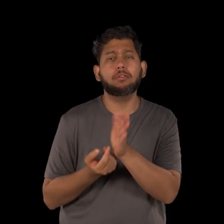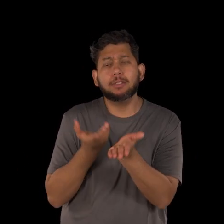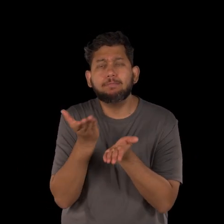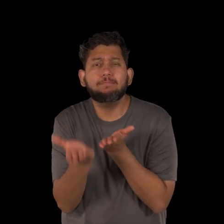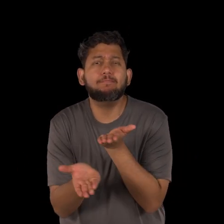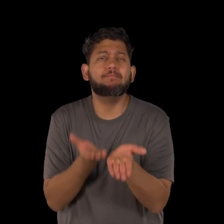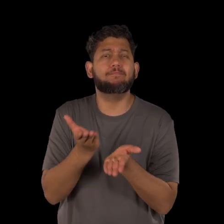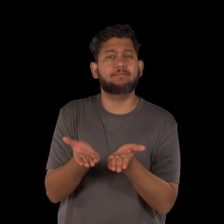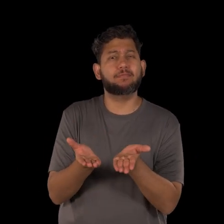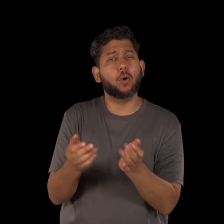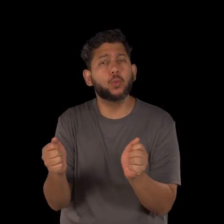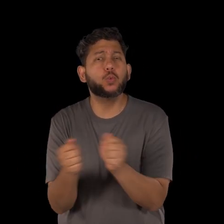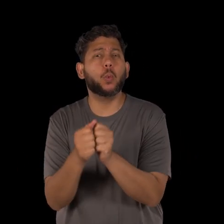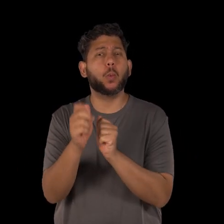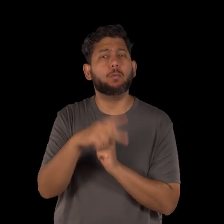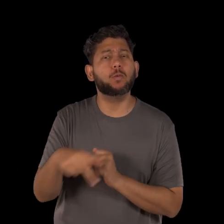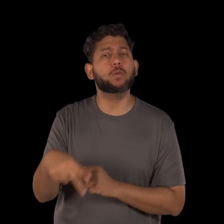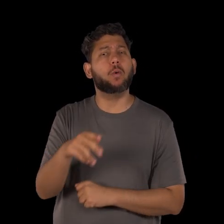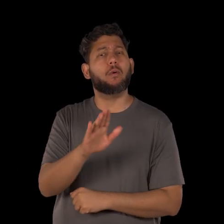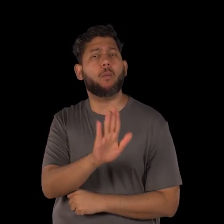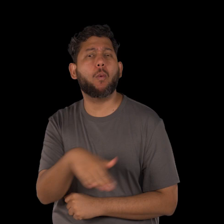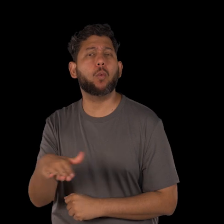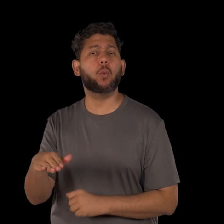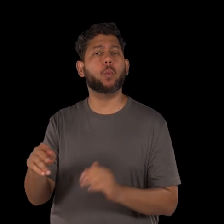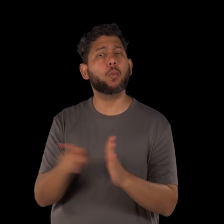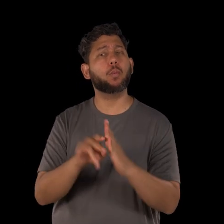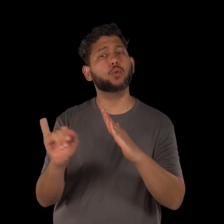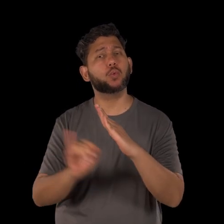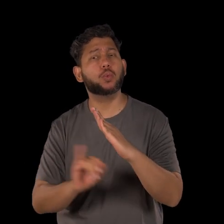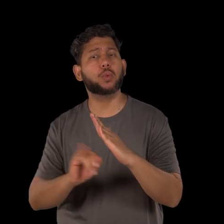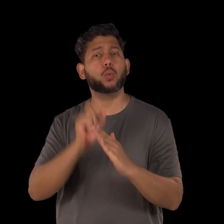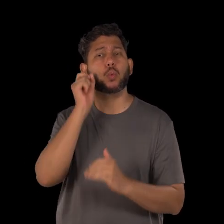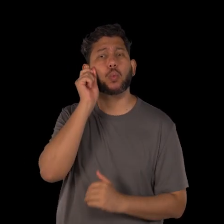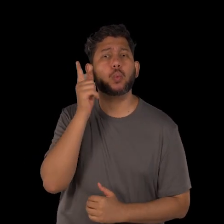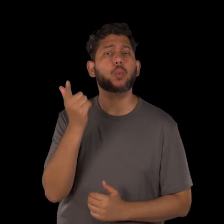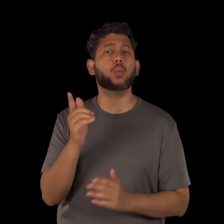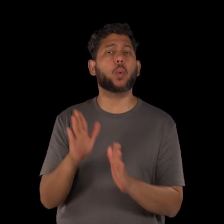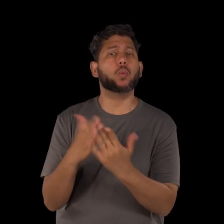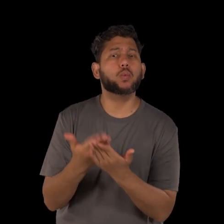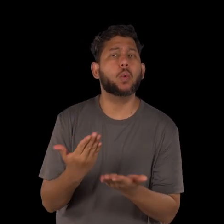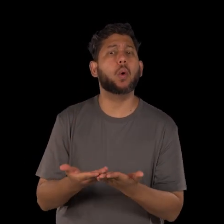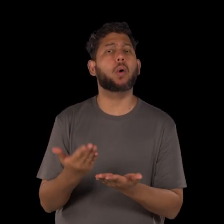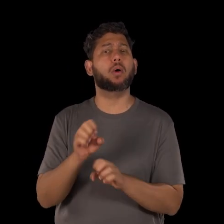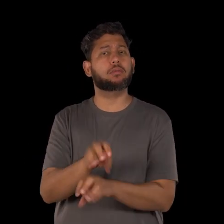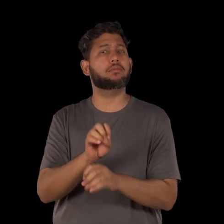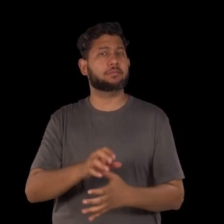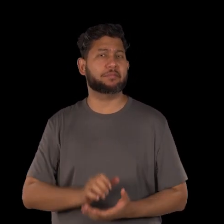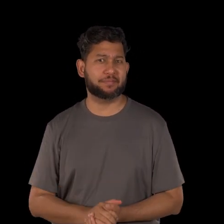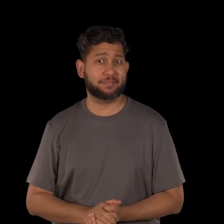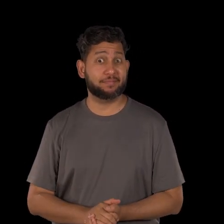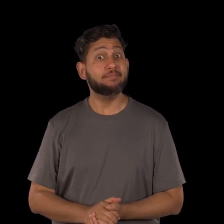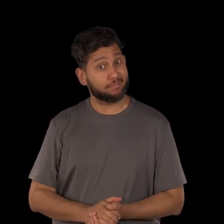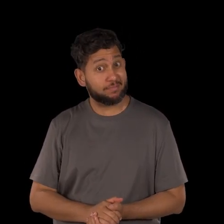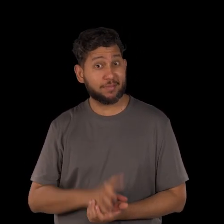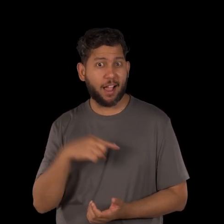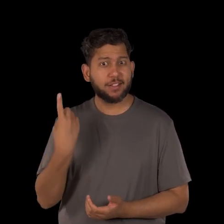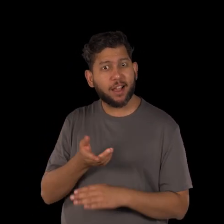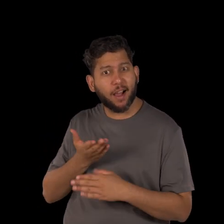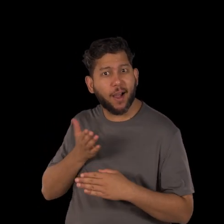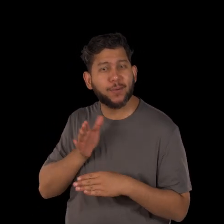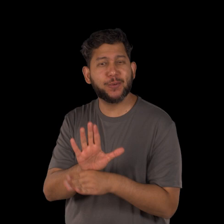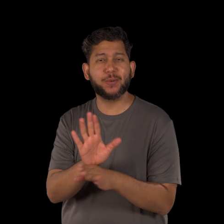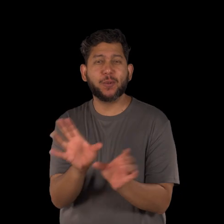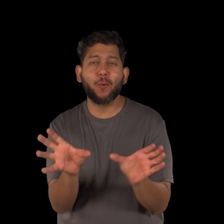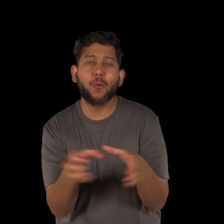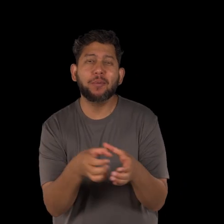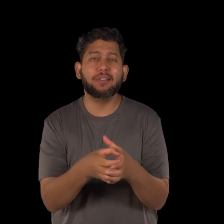maneira útil com professores e estudantes de instituições culturais e educacionais. Colabora, assim, com comunidades